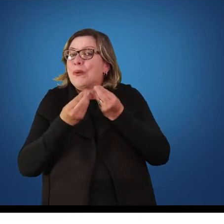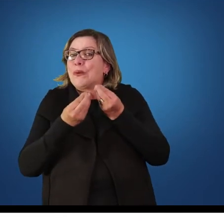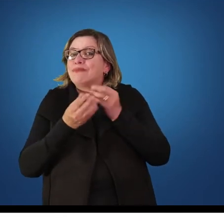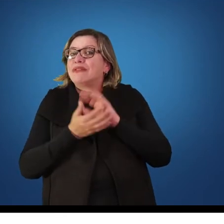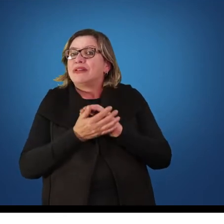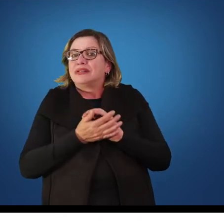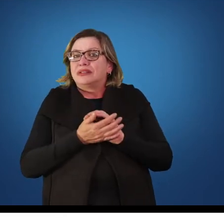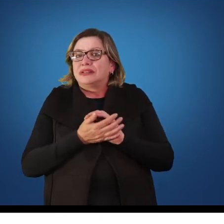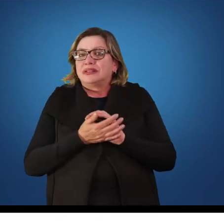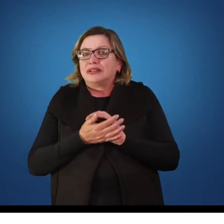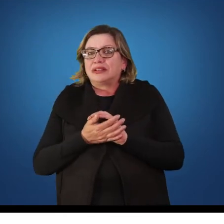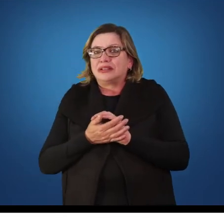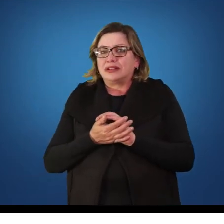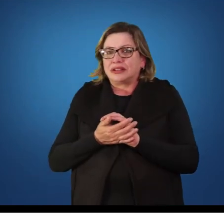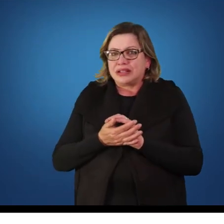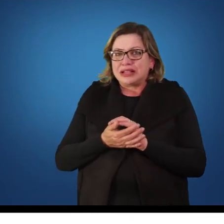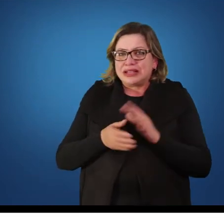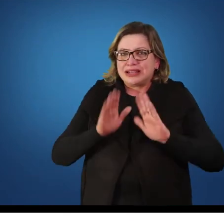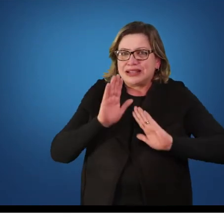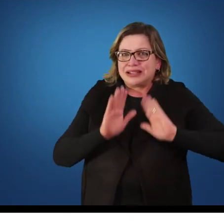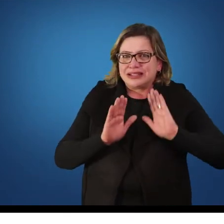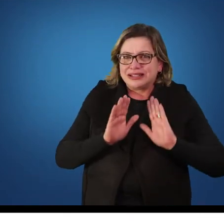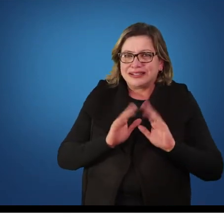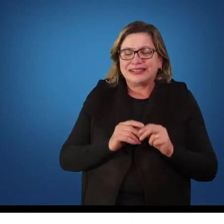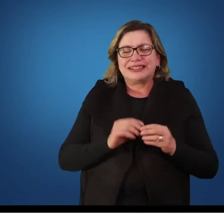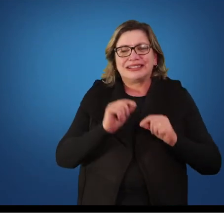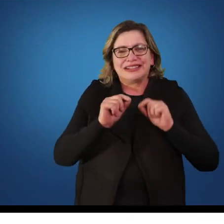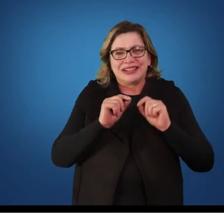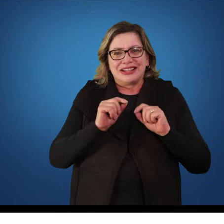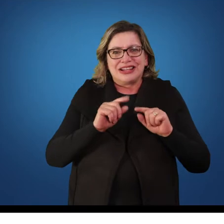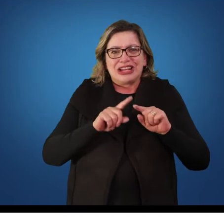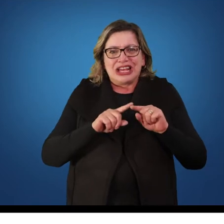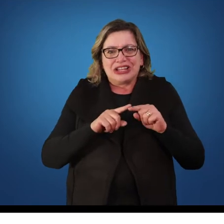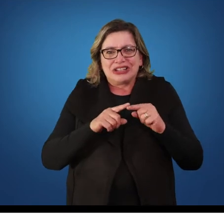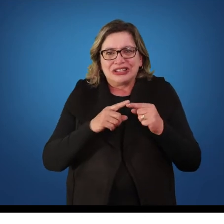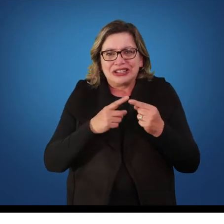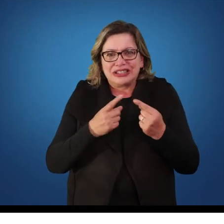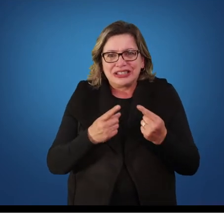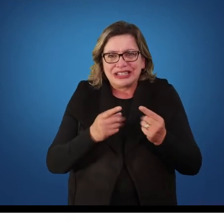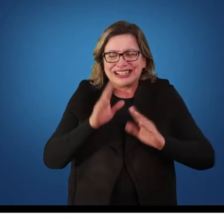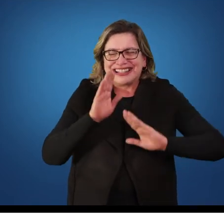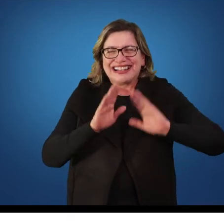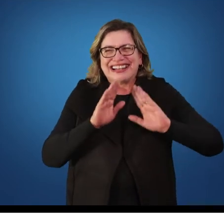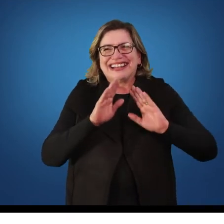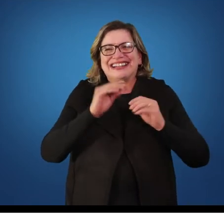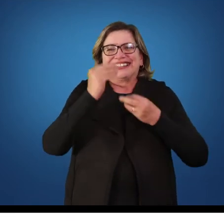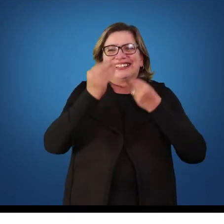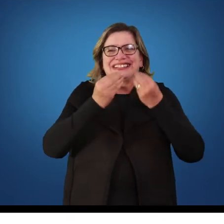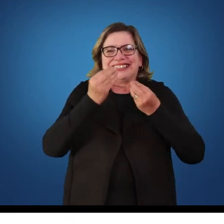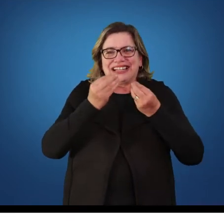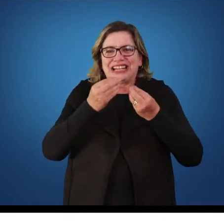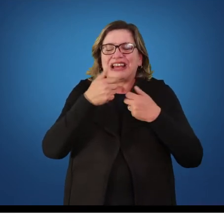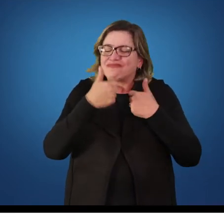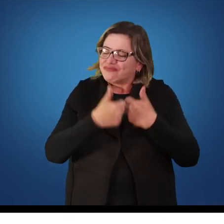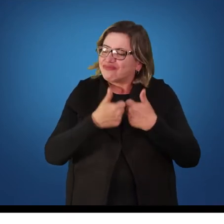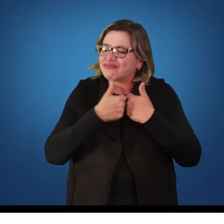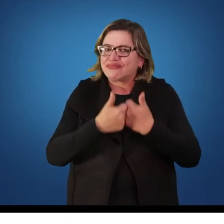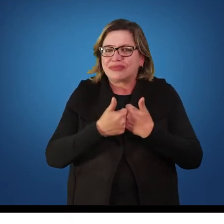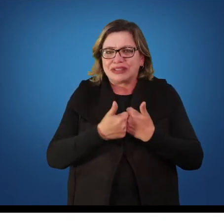esse digamos assim é maravilhoso mas esse digamos assim no caso é mesmo